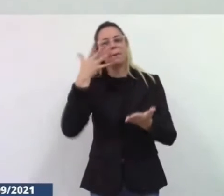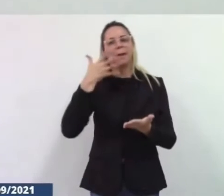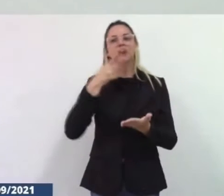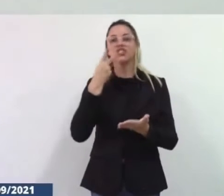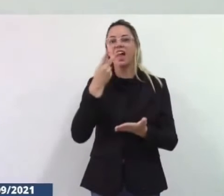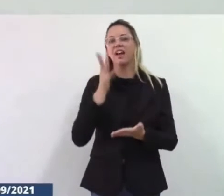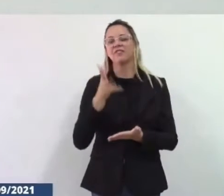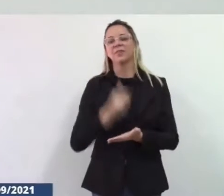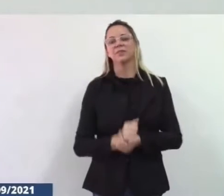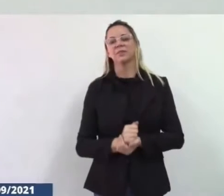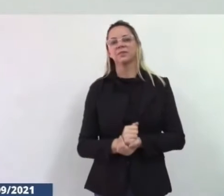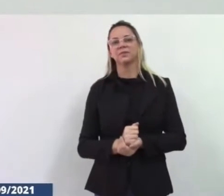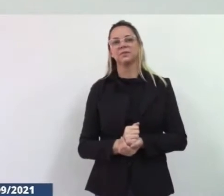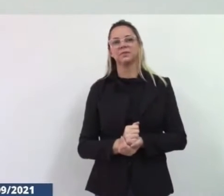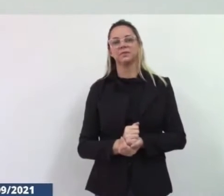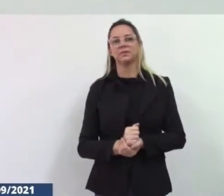a